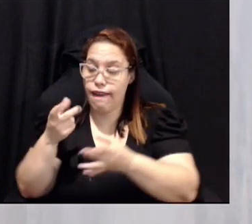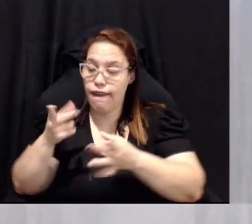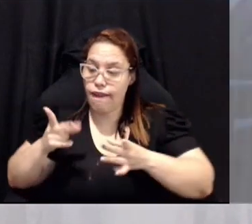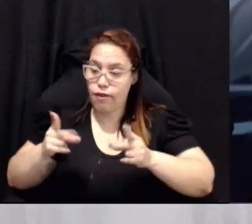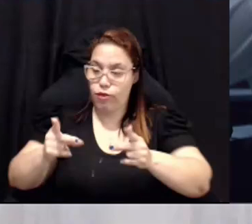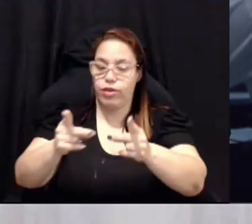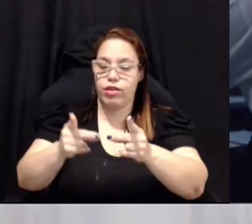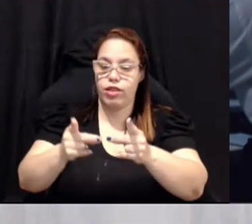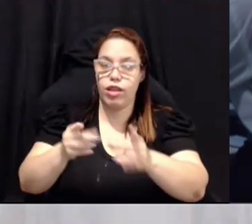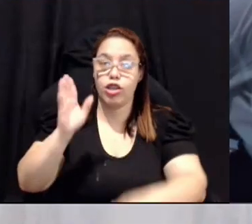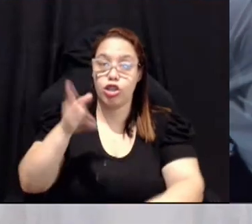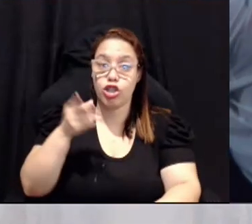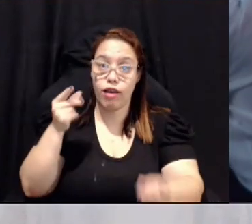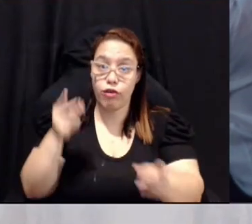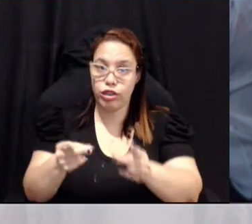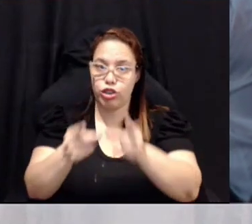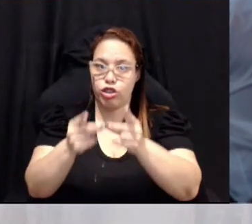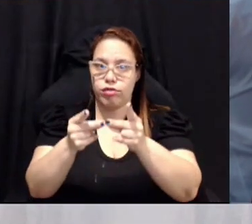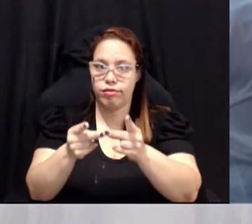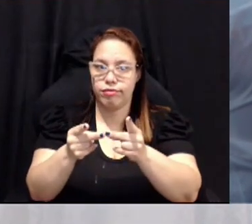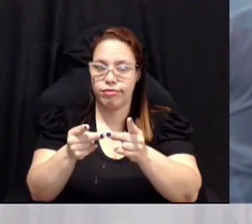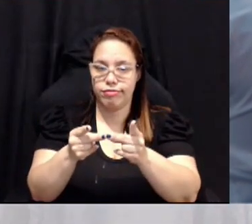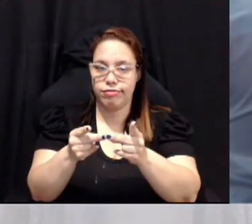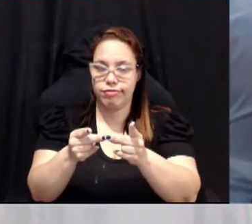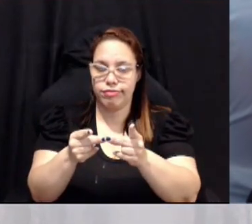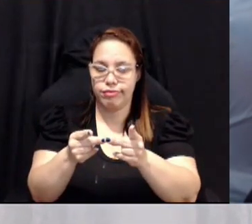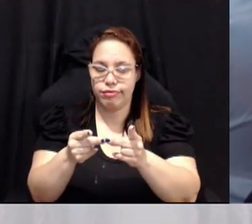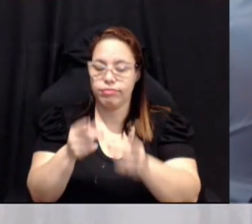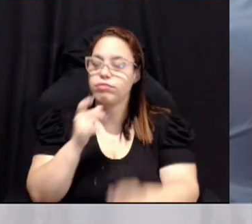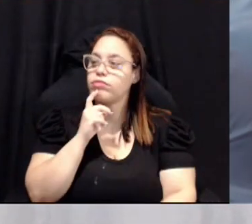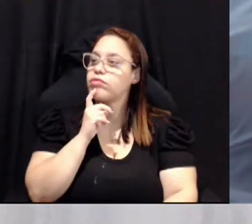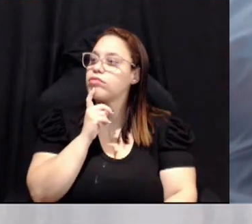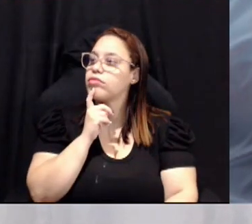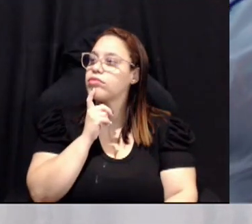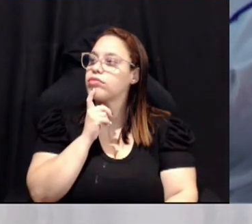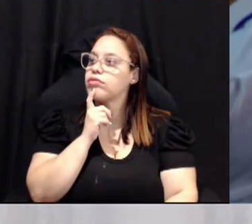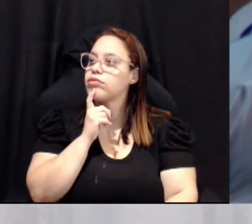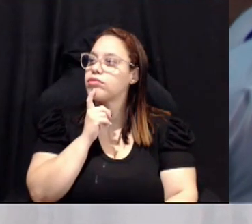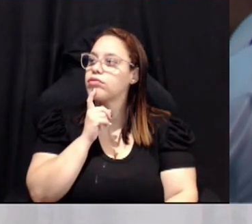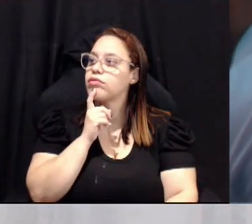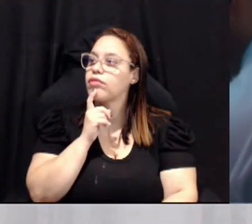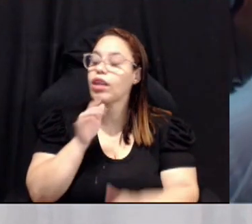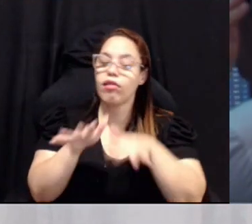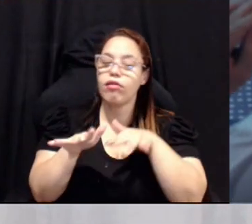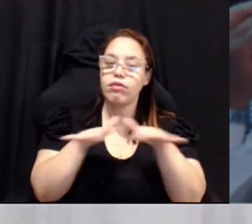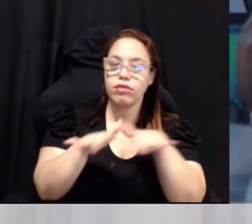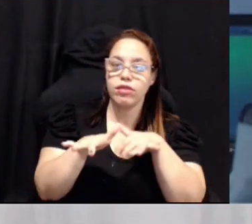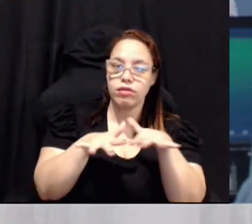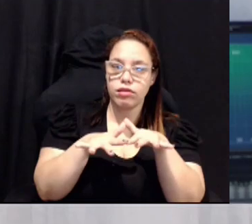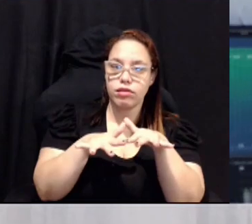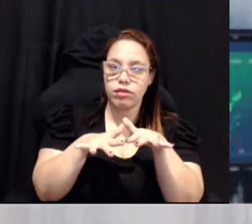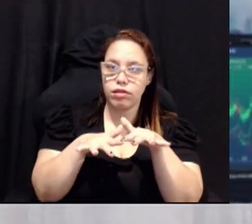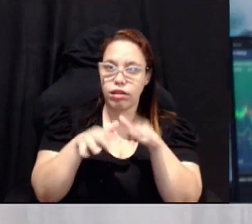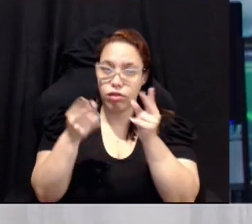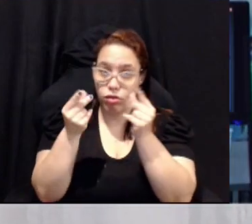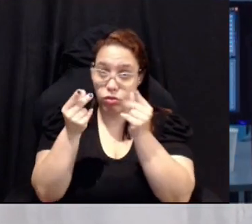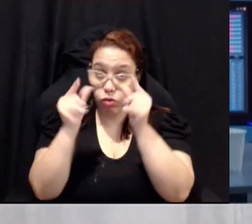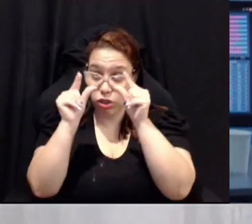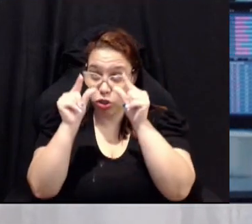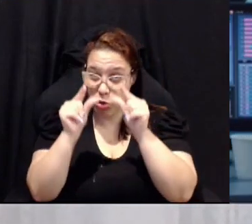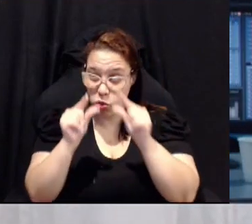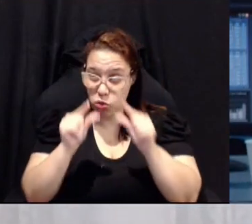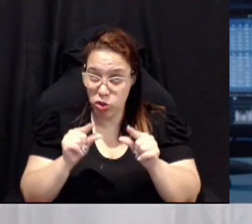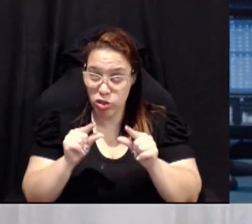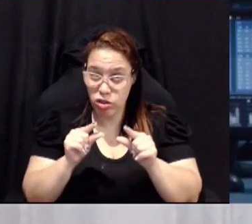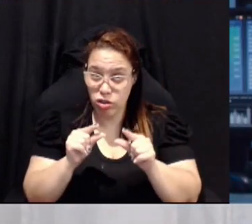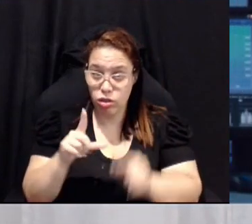vendido, que nada mais é que ele acha que aquela ação ali vai cair de valor e ele vai lucrar com isso,